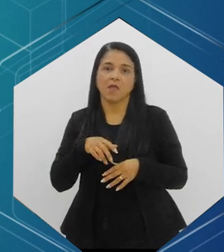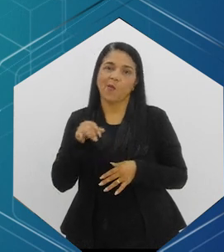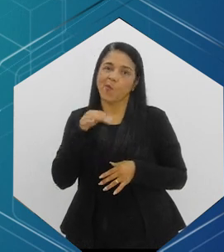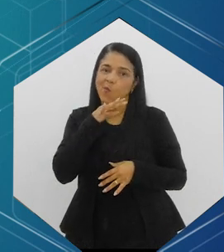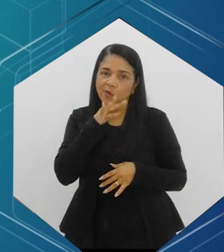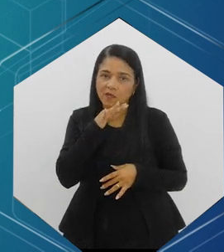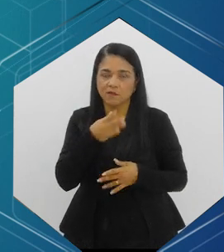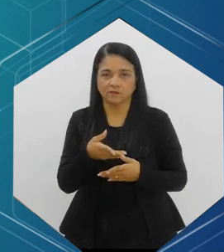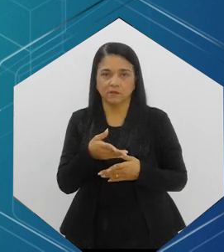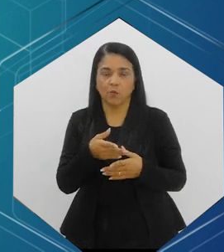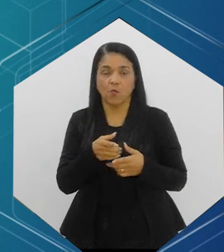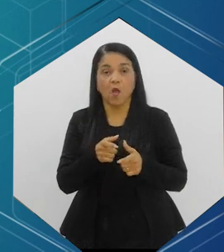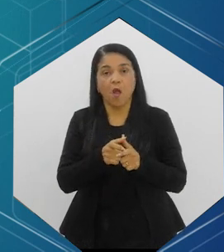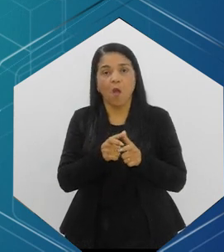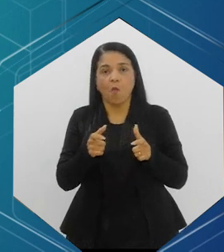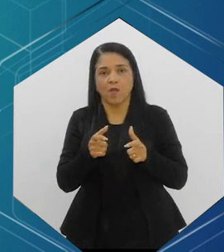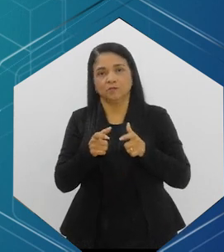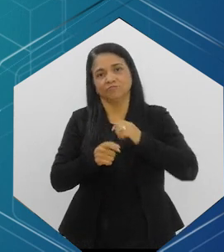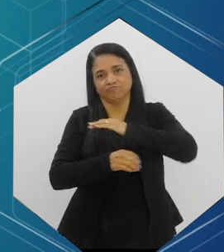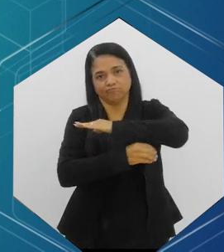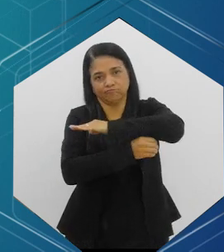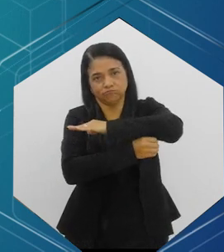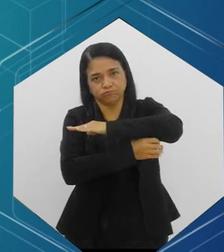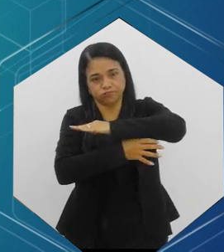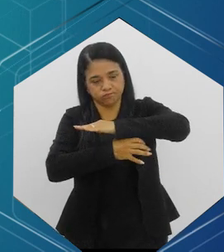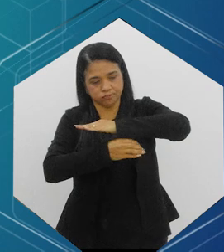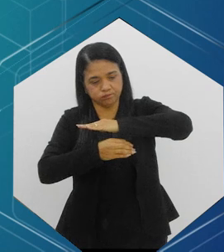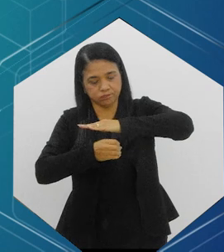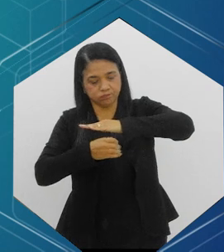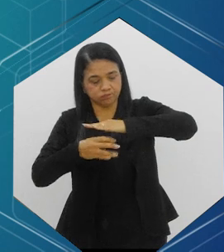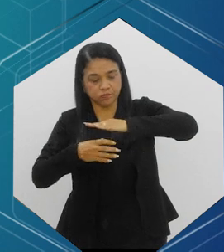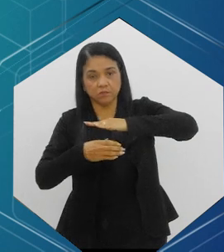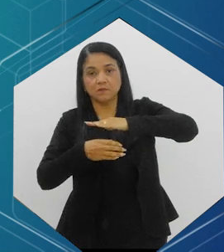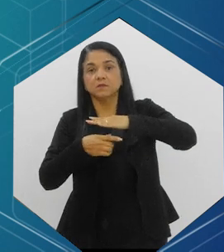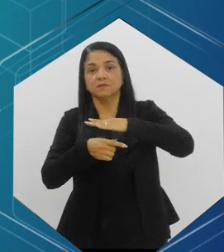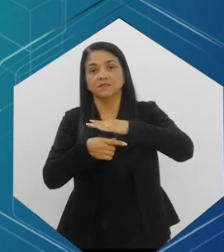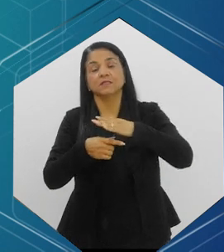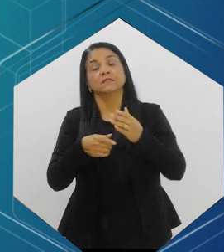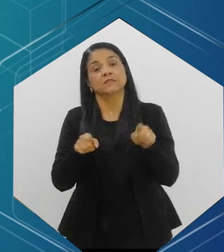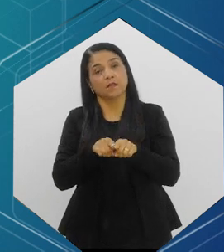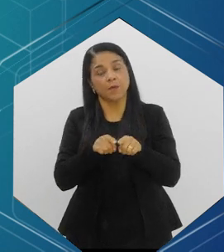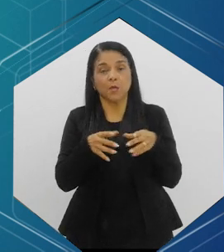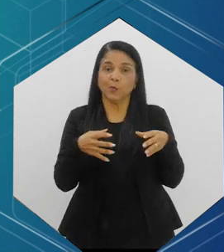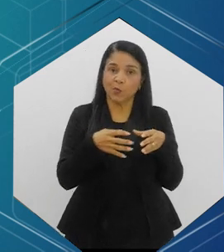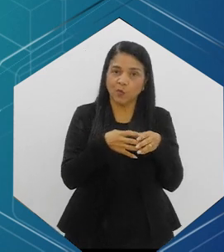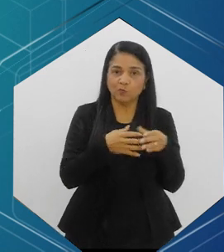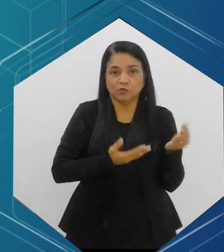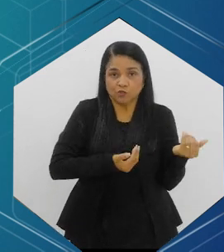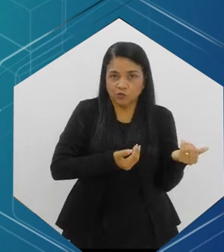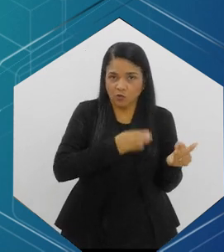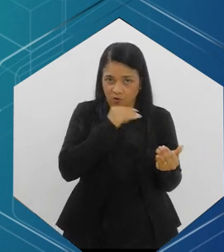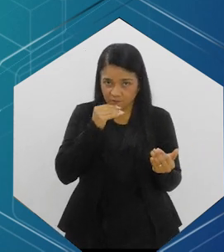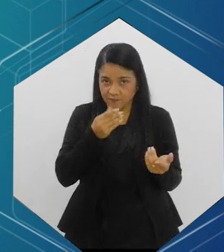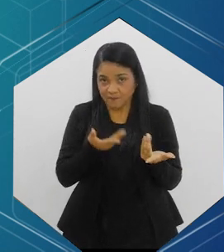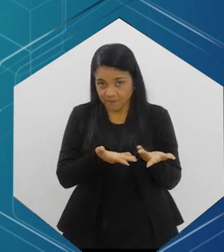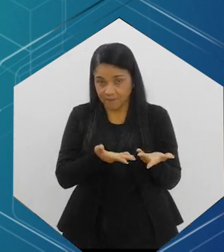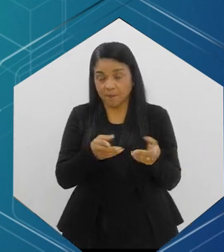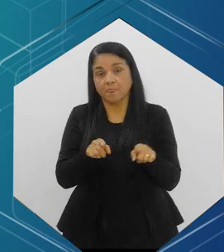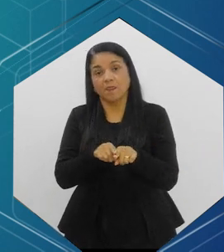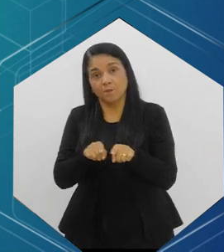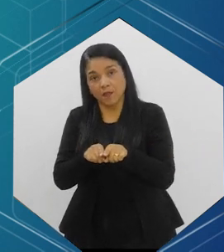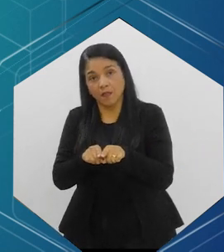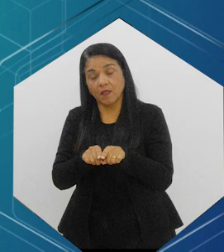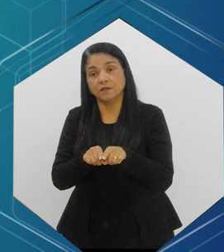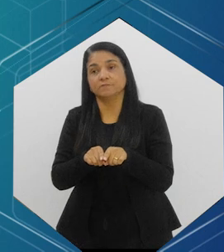Com isso, você tem um aumento da trombose junto à população um pouco mais jovem. Mas também tem um outro fator,